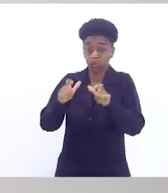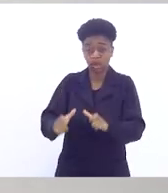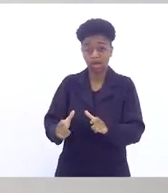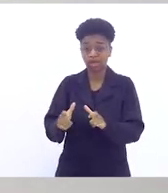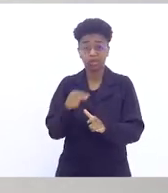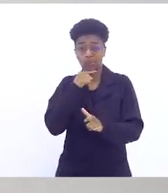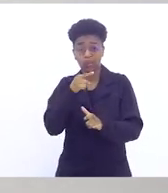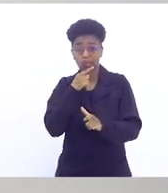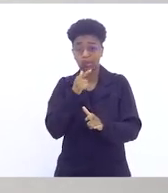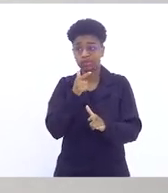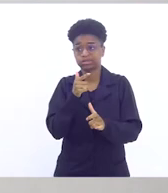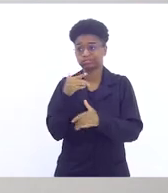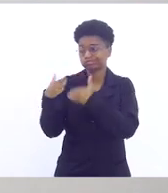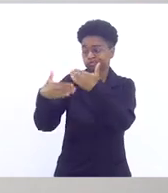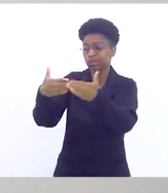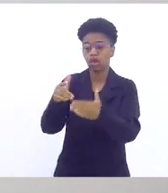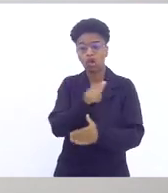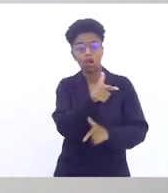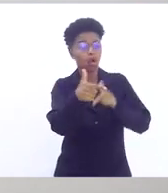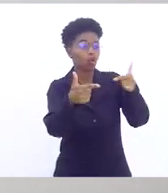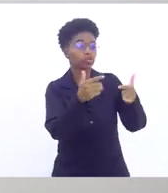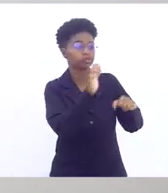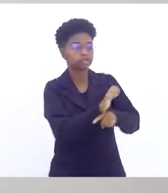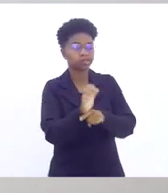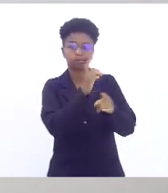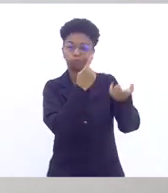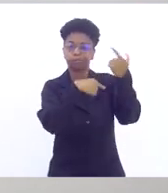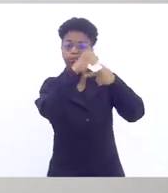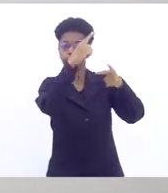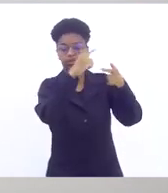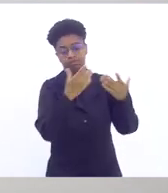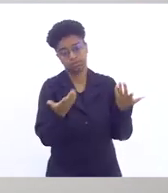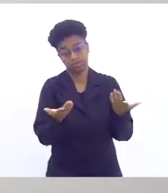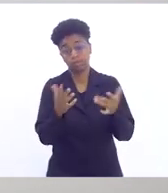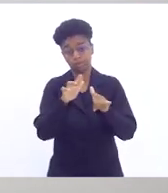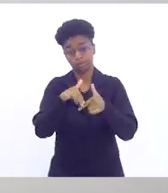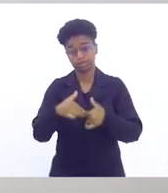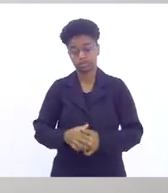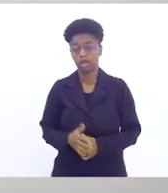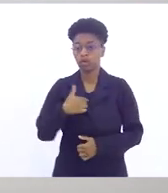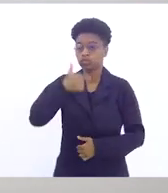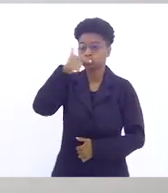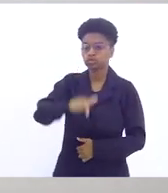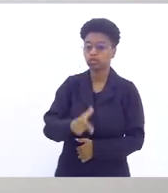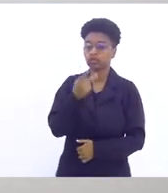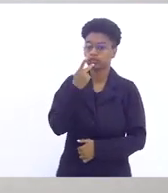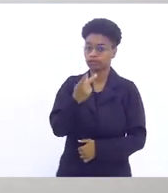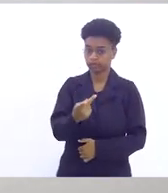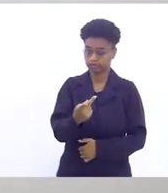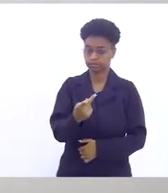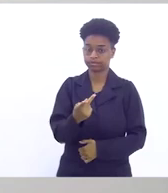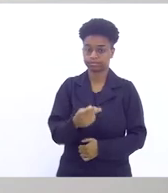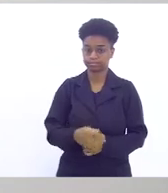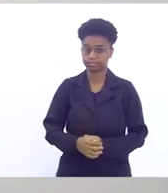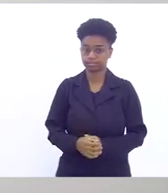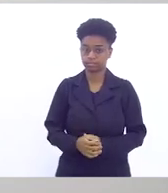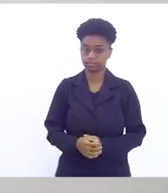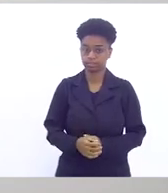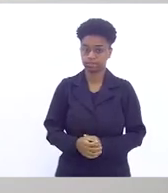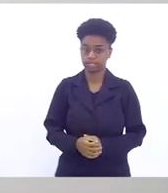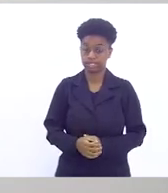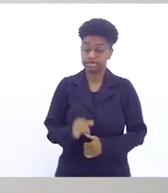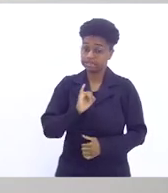outros estados por causa disso então eu gostaria de colocar mais uma vez que é